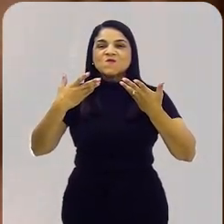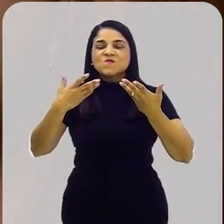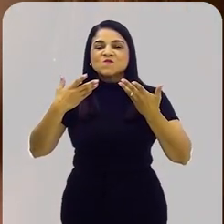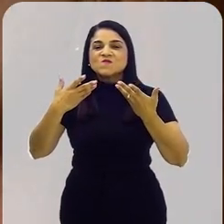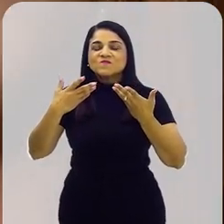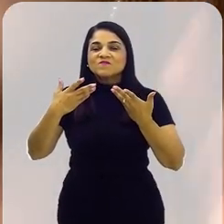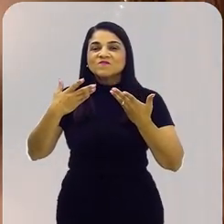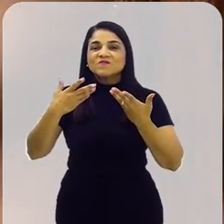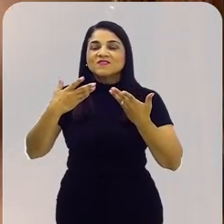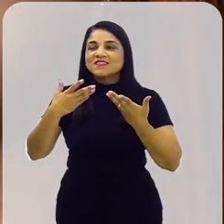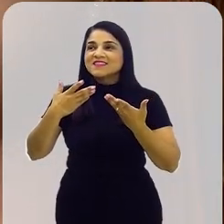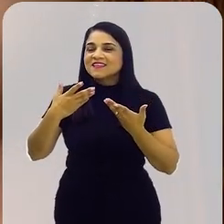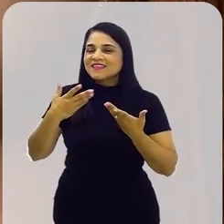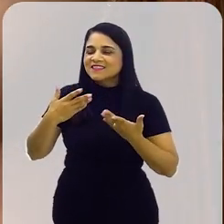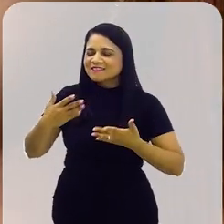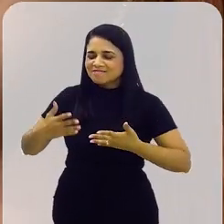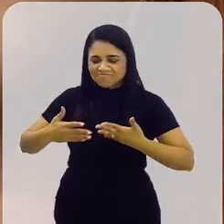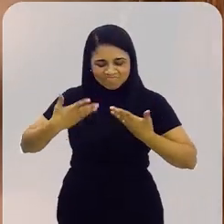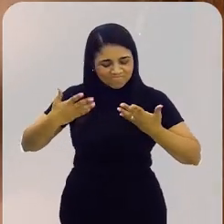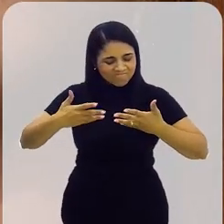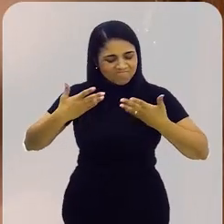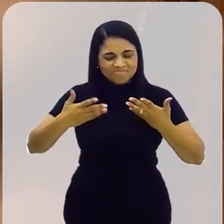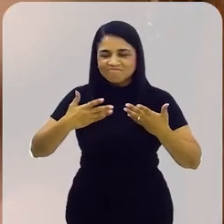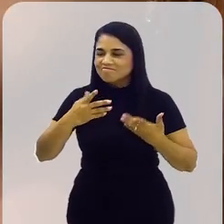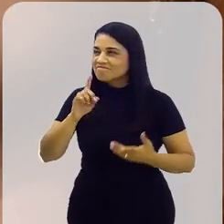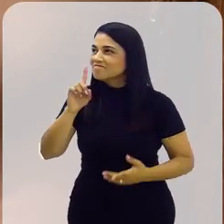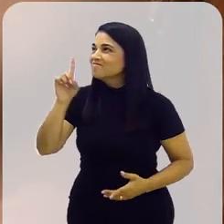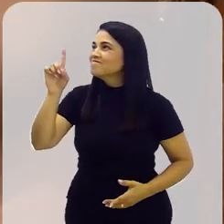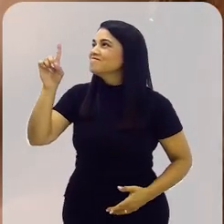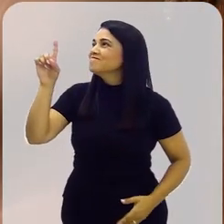consumaram. Então você veio